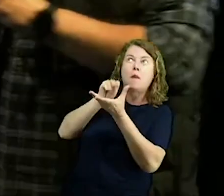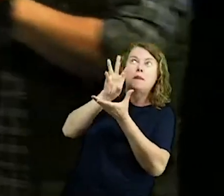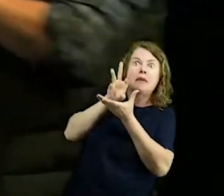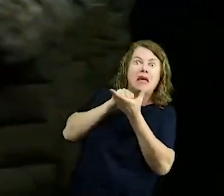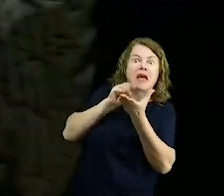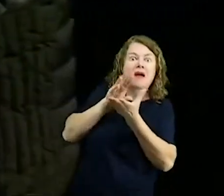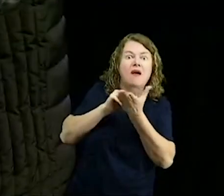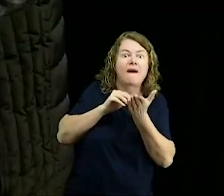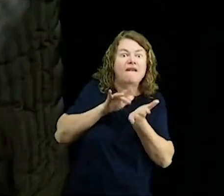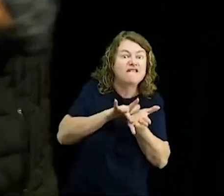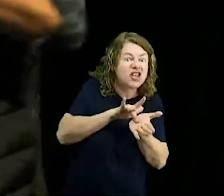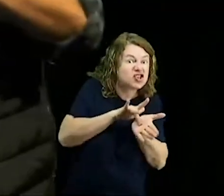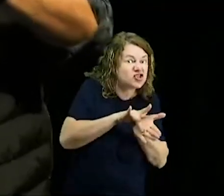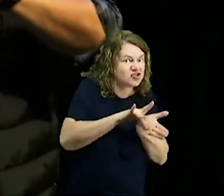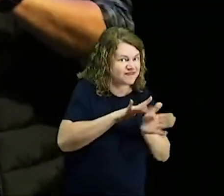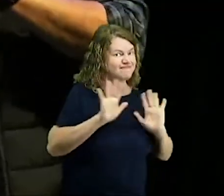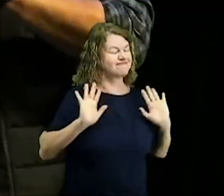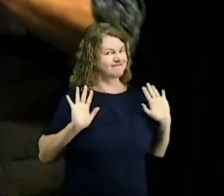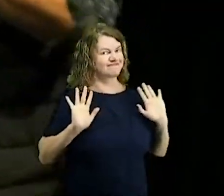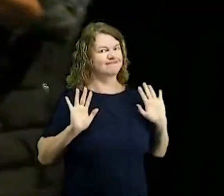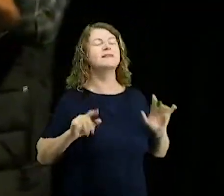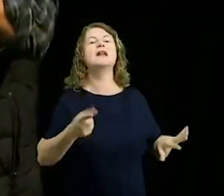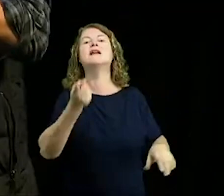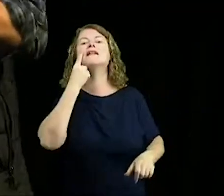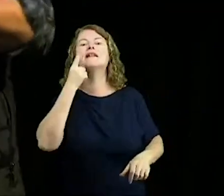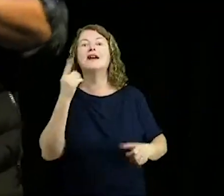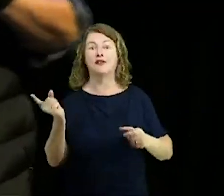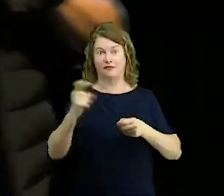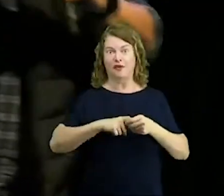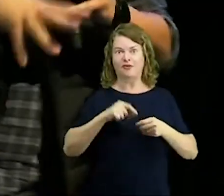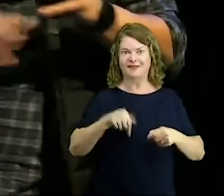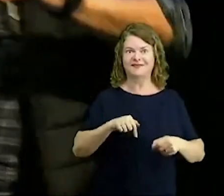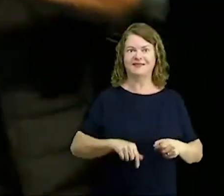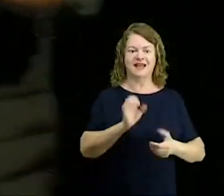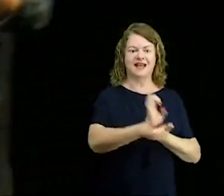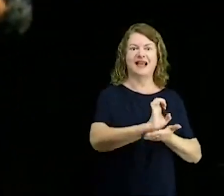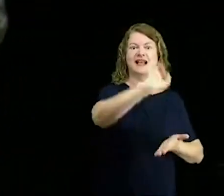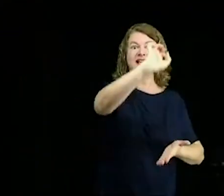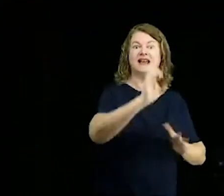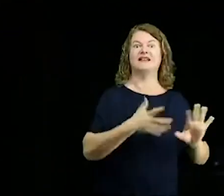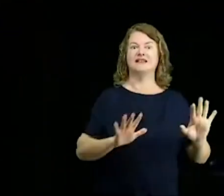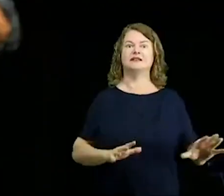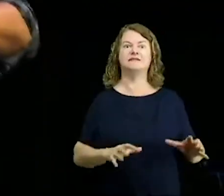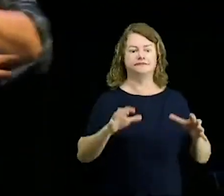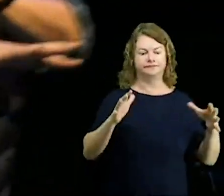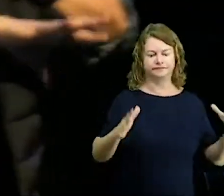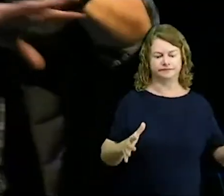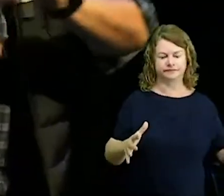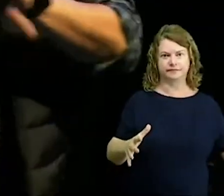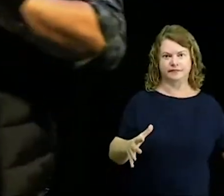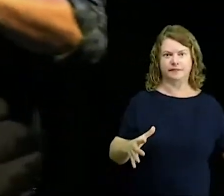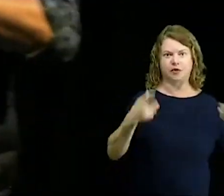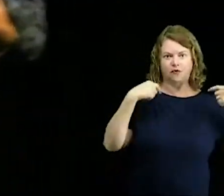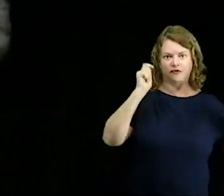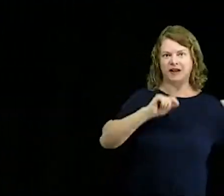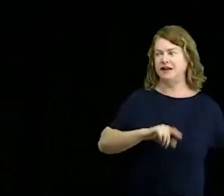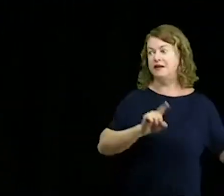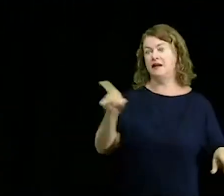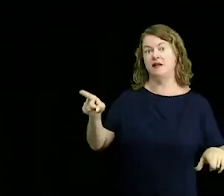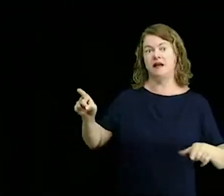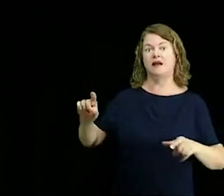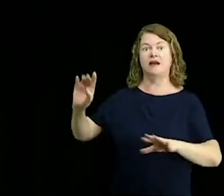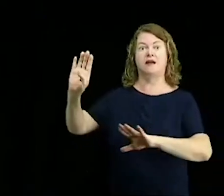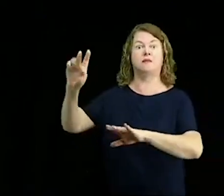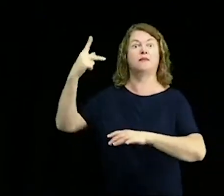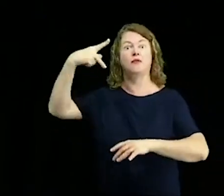está falando. Então, eles colocam dois altares, e o Deus que responder com fogo é o Deus verdadeiro. Pronto, o povo de Israel entendeu o que eles